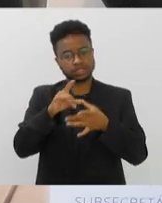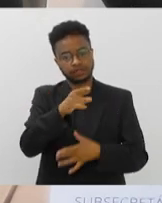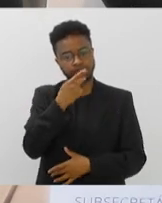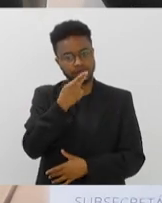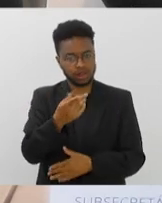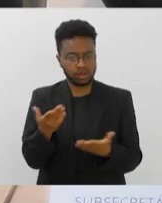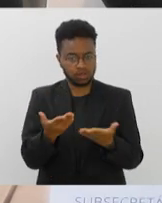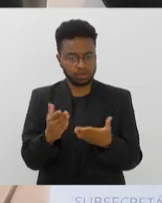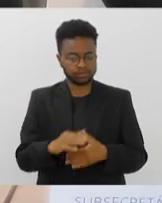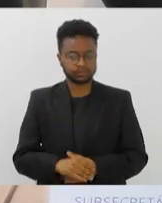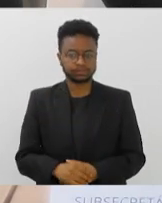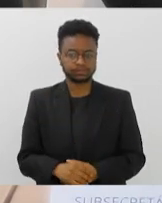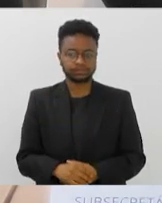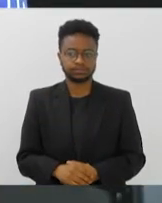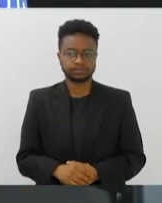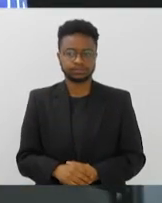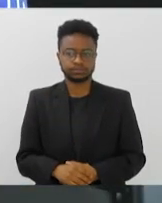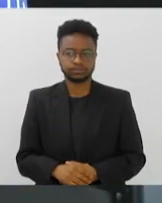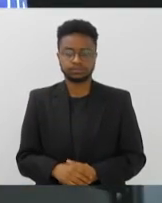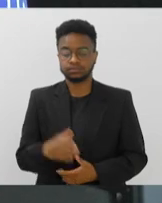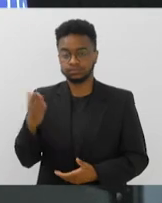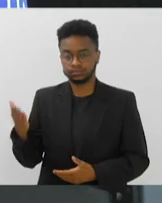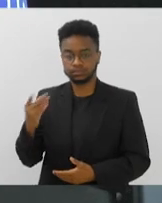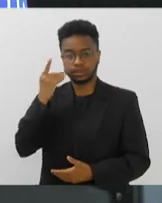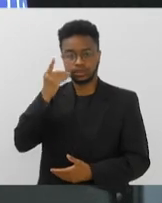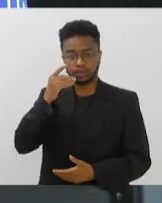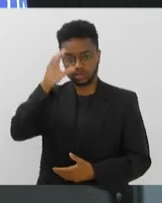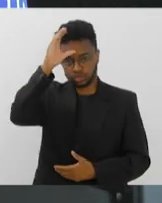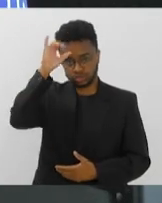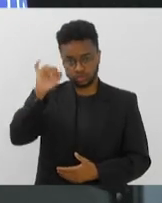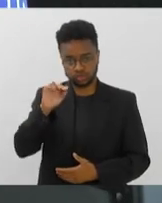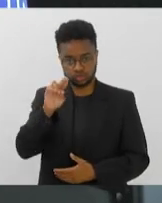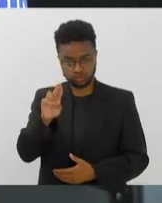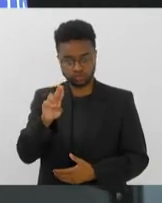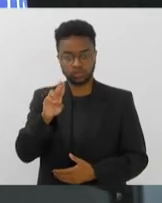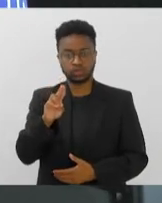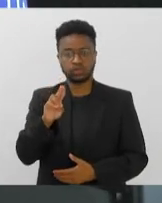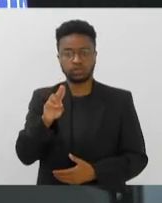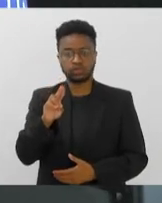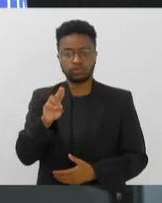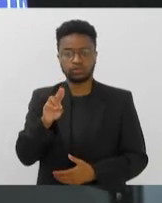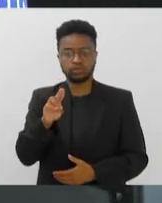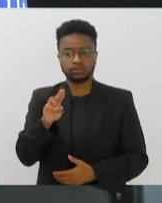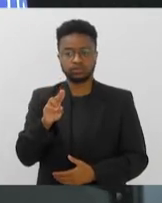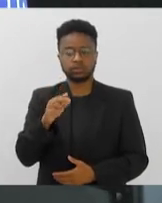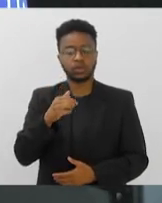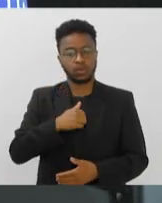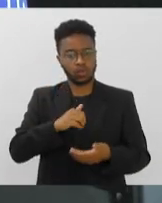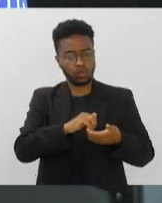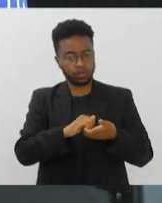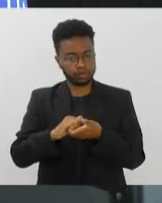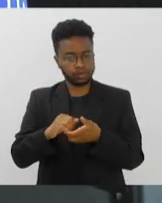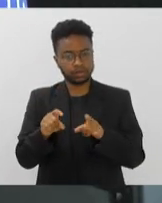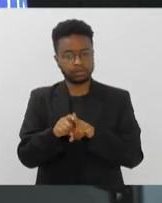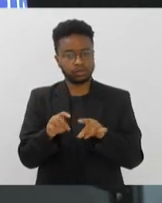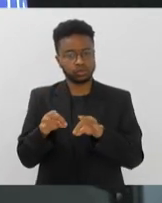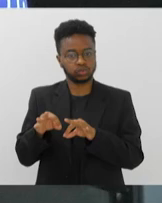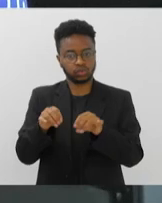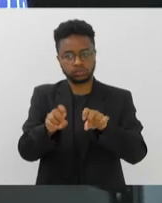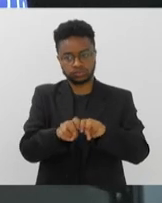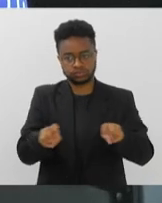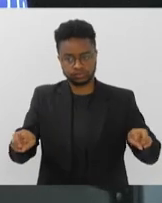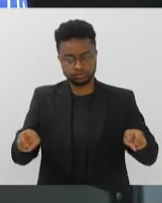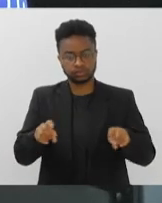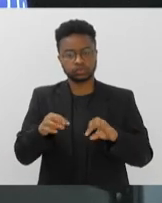Sérgio excelentíssima deputada tiju na pessoa de quem cumprimento a todos integrantes da mesa todos